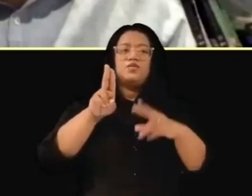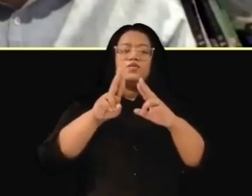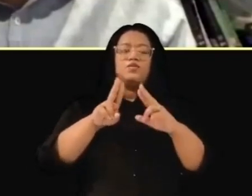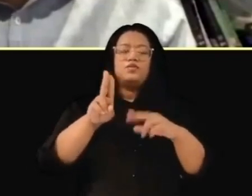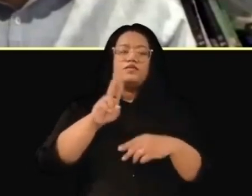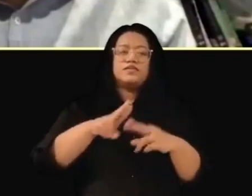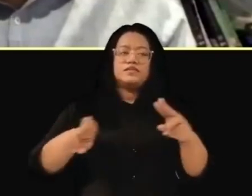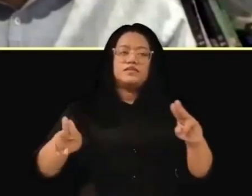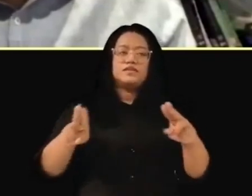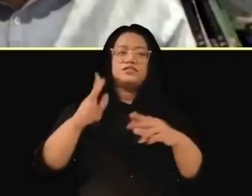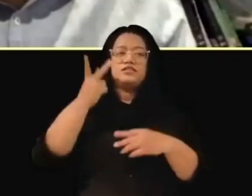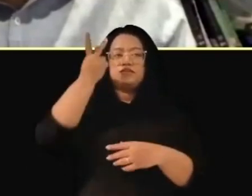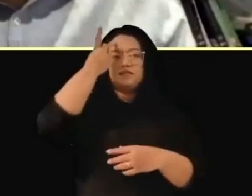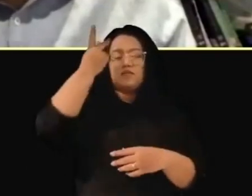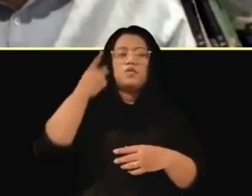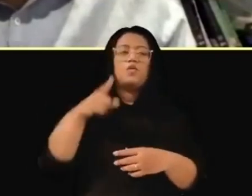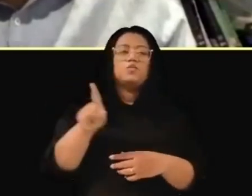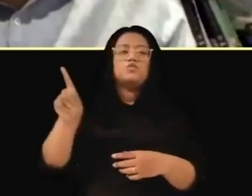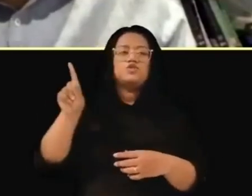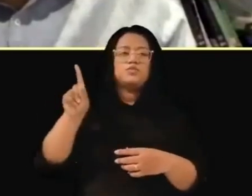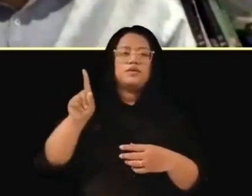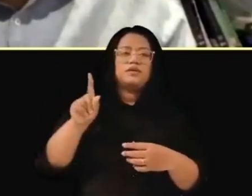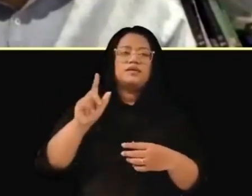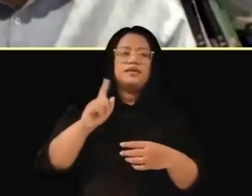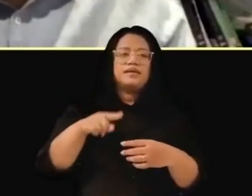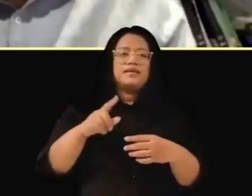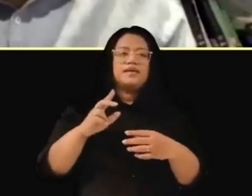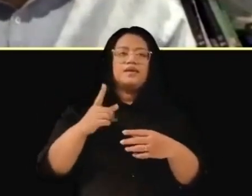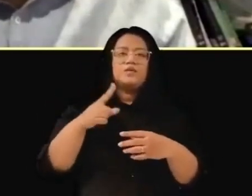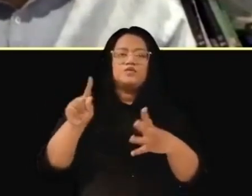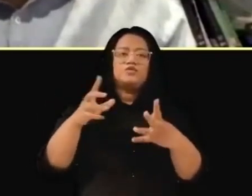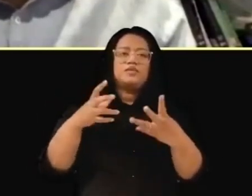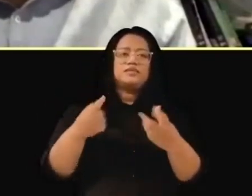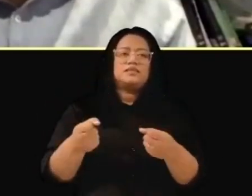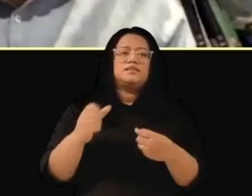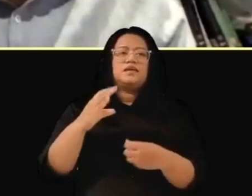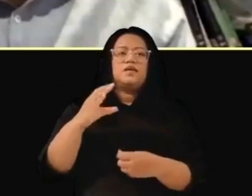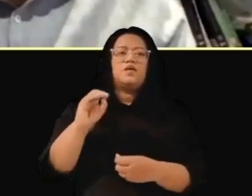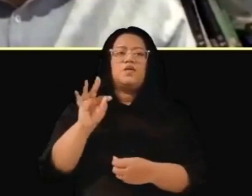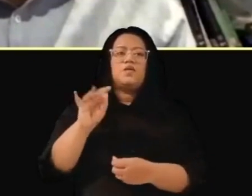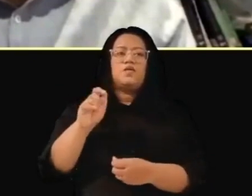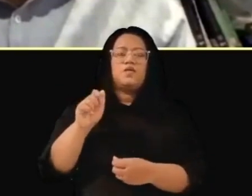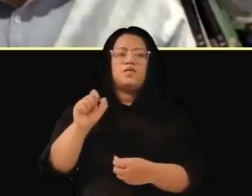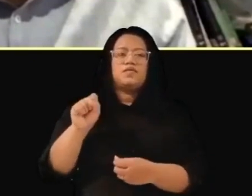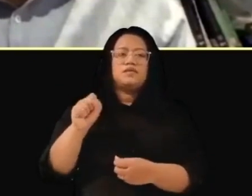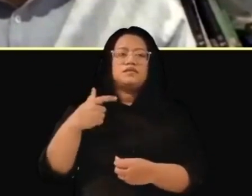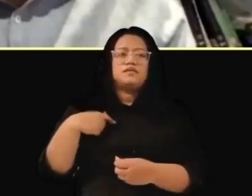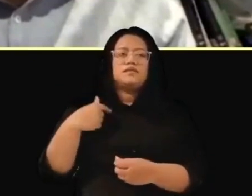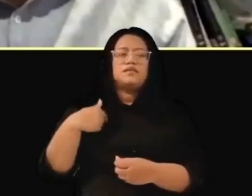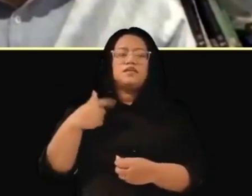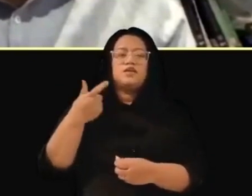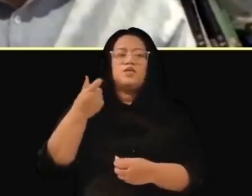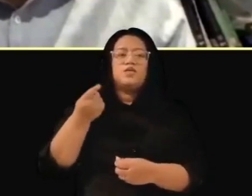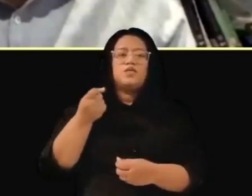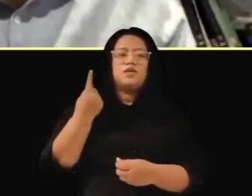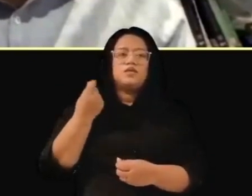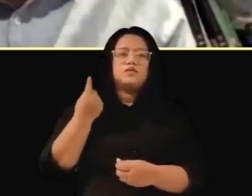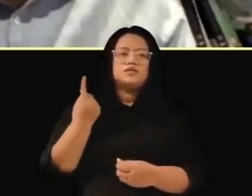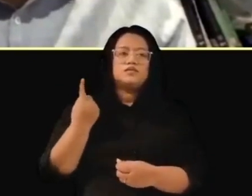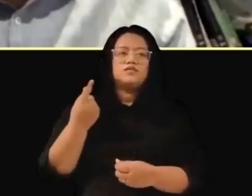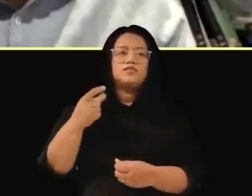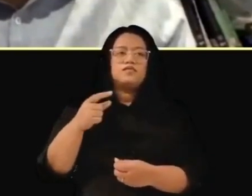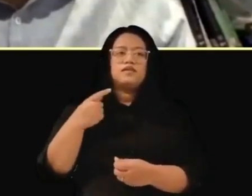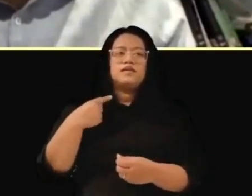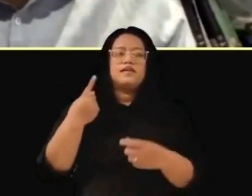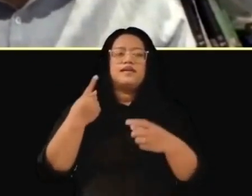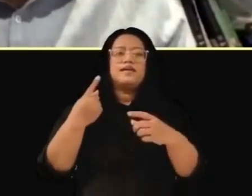foi das últimas universidades a adotar as cotas, né? Eu, inclusive, tive a honra, né, de ser o suplente